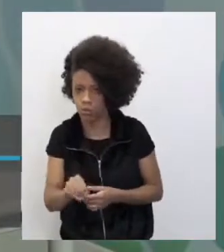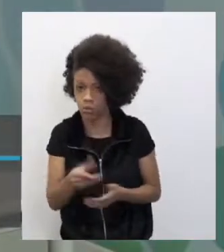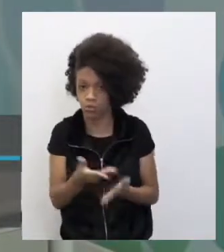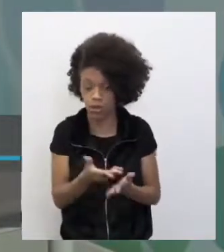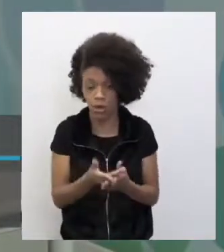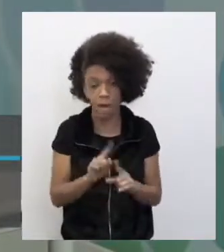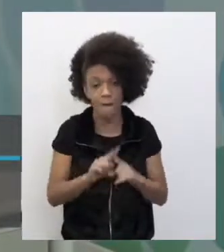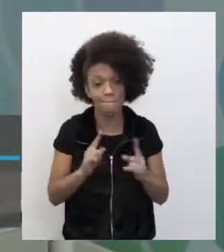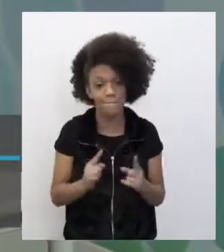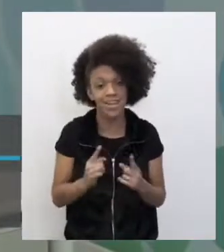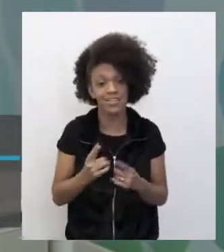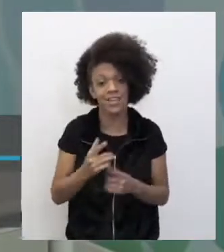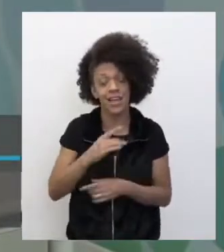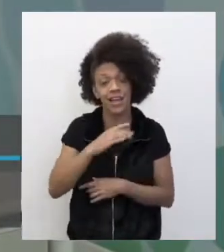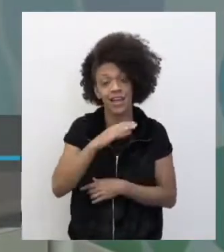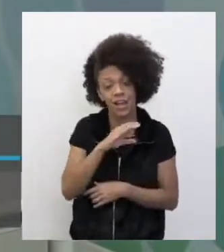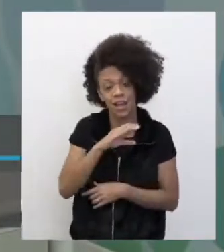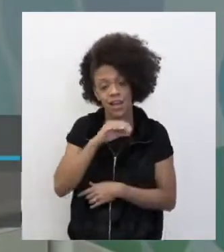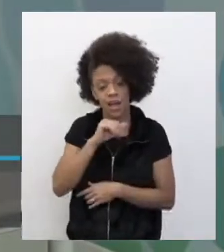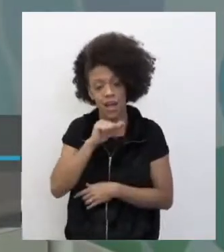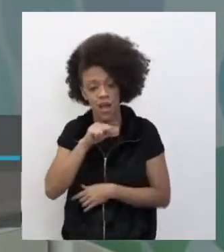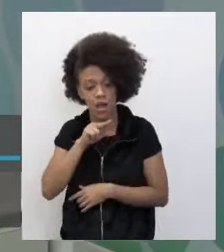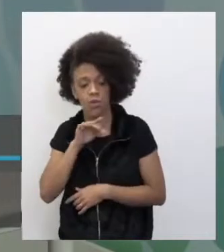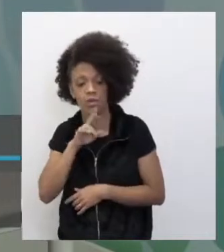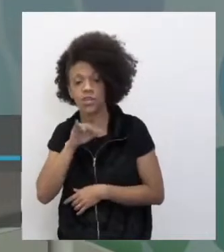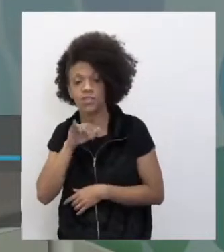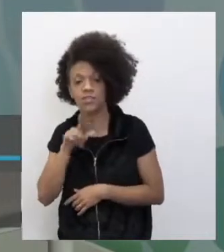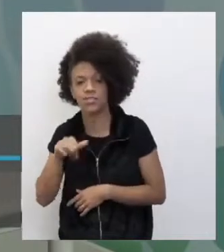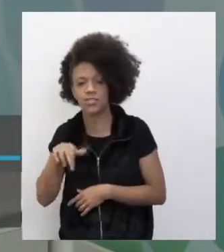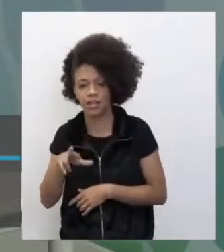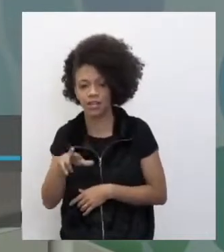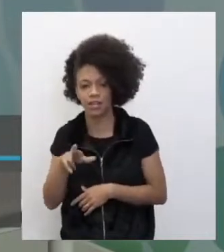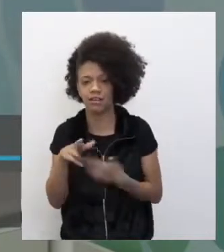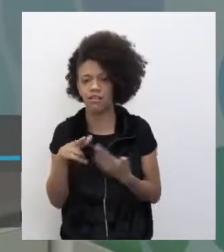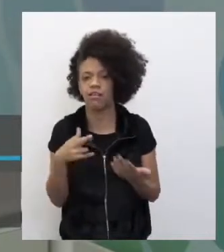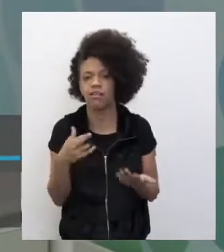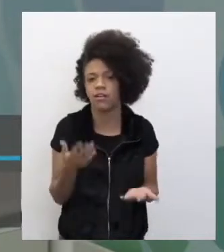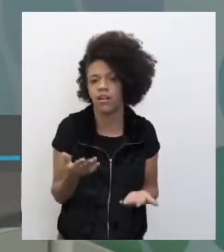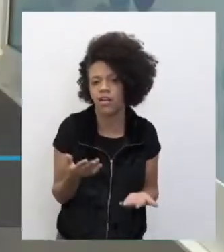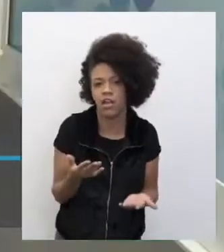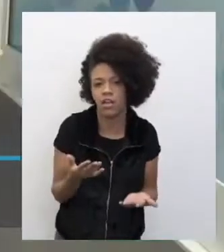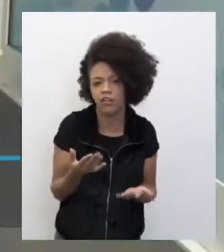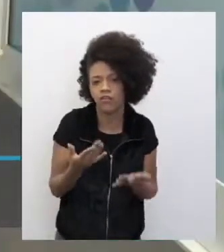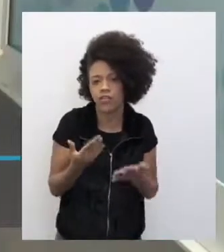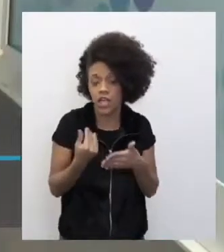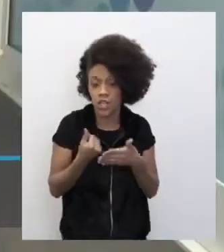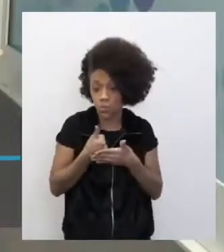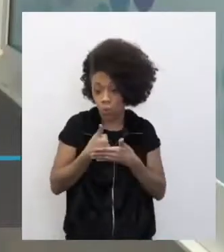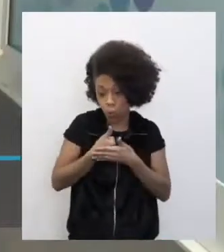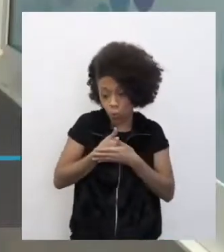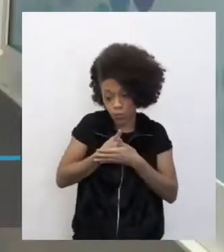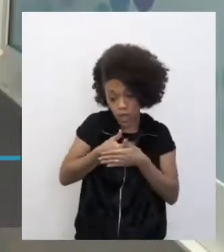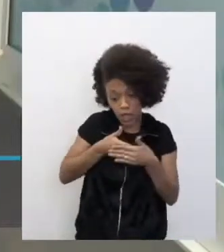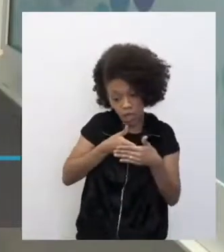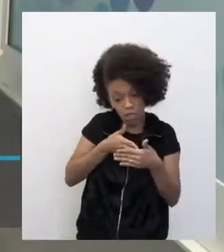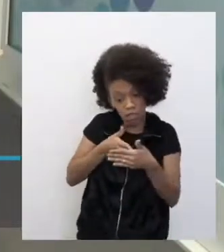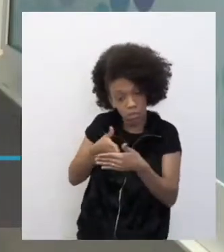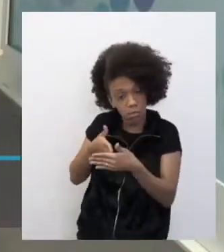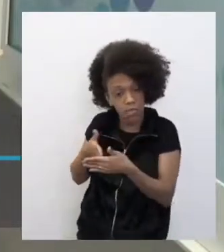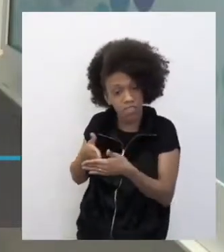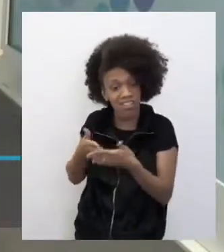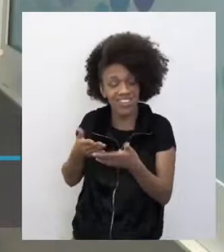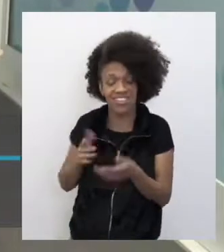cauter, cauterizar, né? Cortar, quando você queima ali o corpo. Você quer coibir, que você quer limitar. Então você fala,